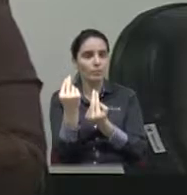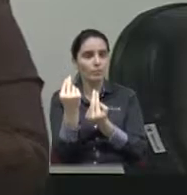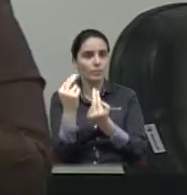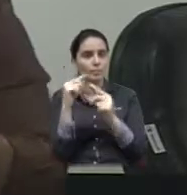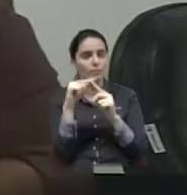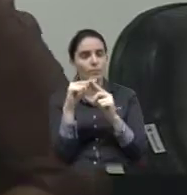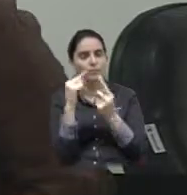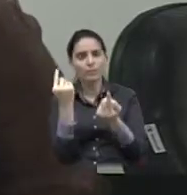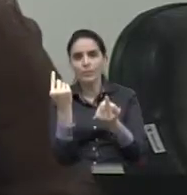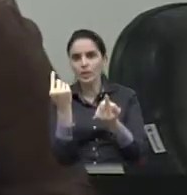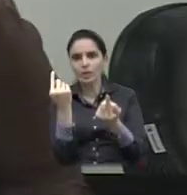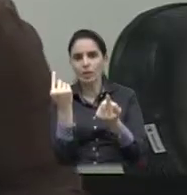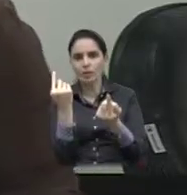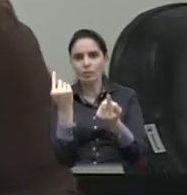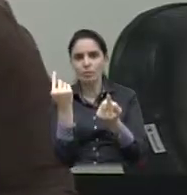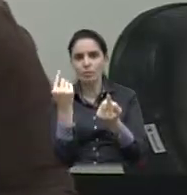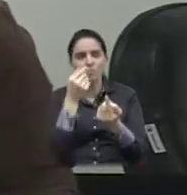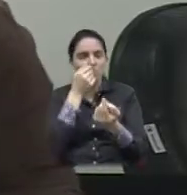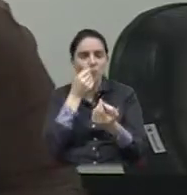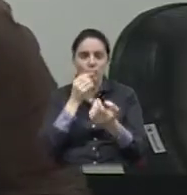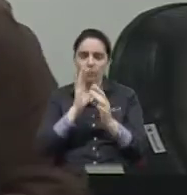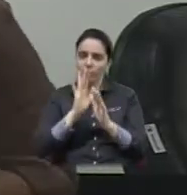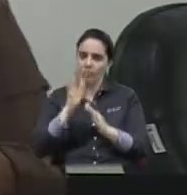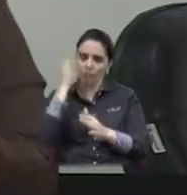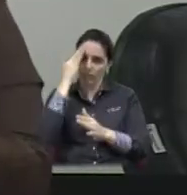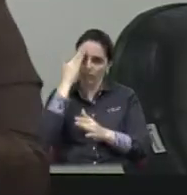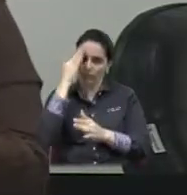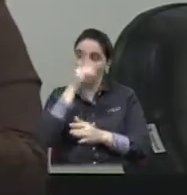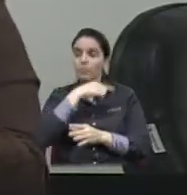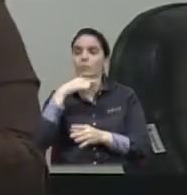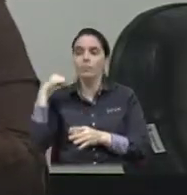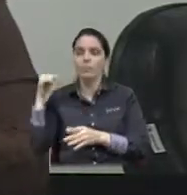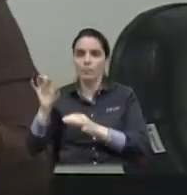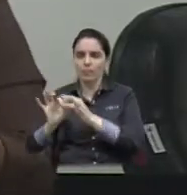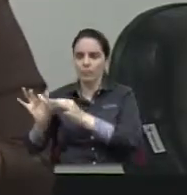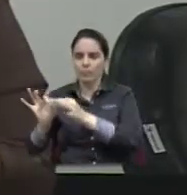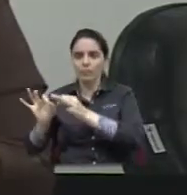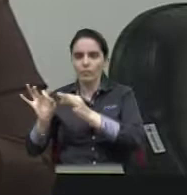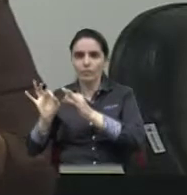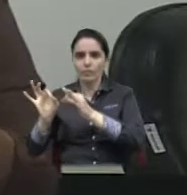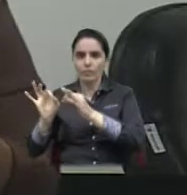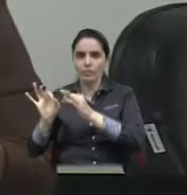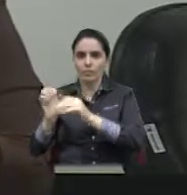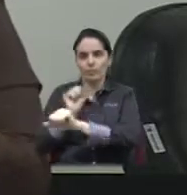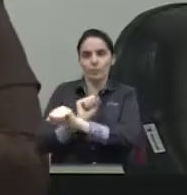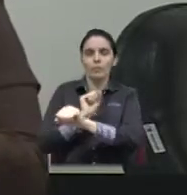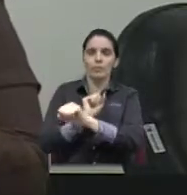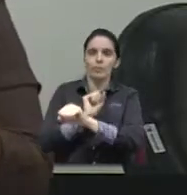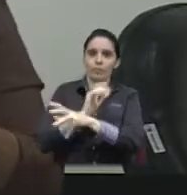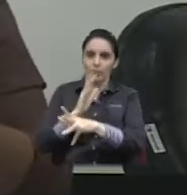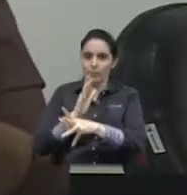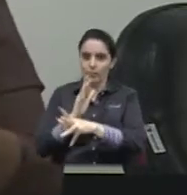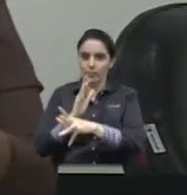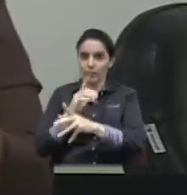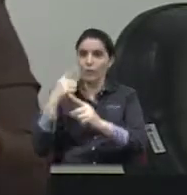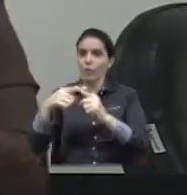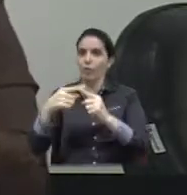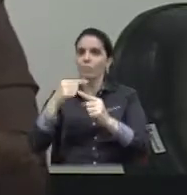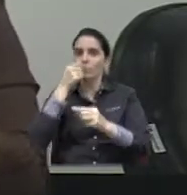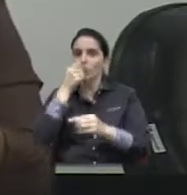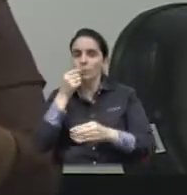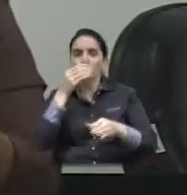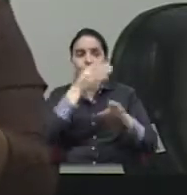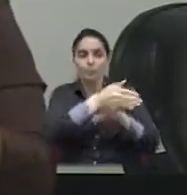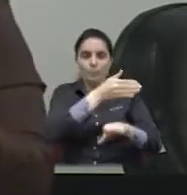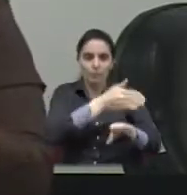eu deixei de fazê-lo. Então, gostaria dessas informações, porque também estive lá, constatei os mesmos